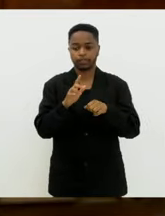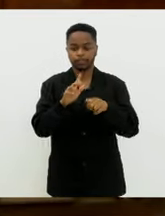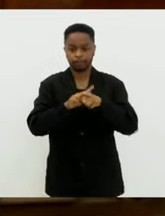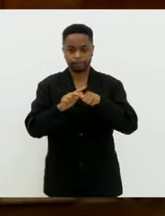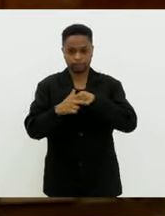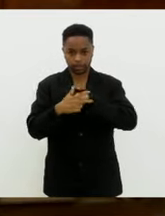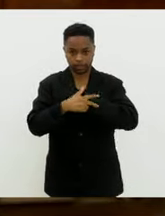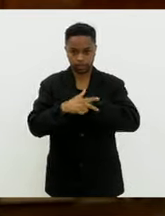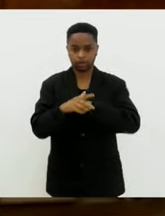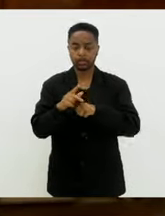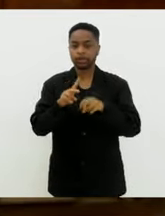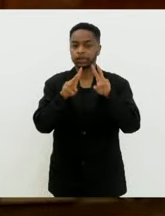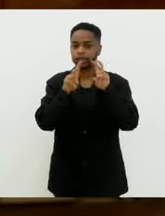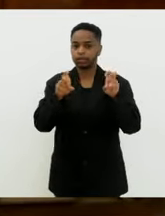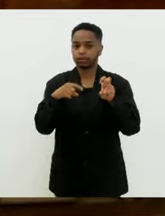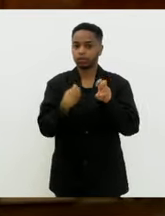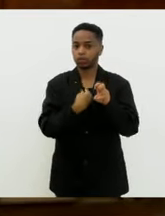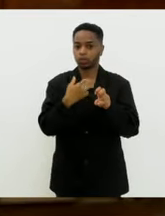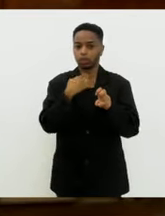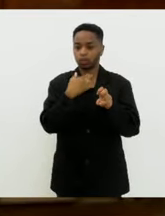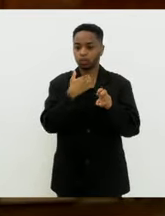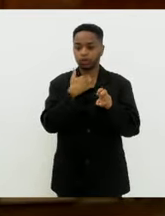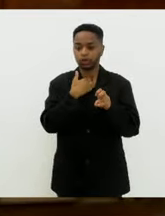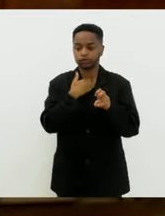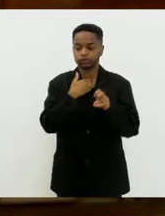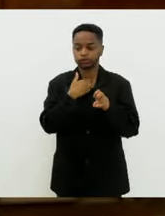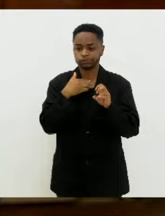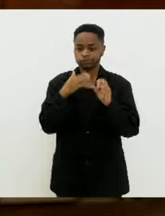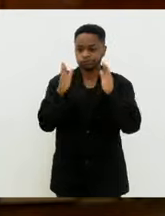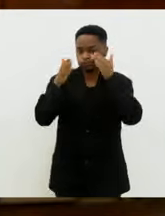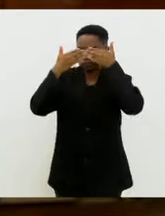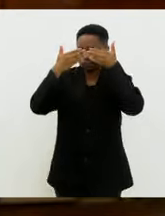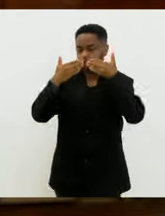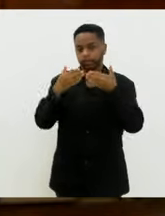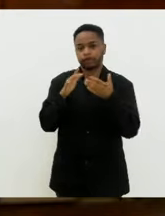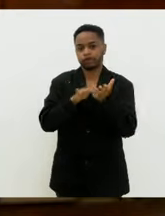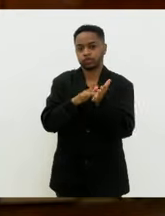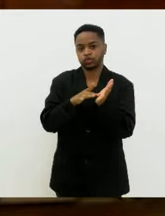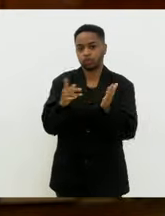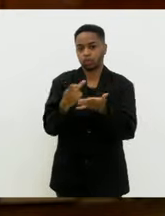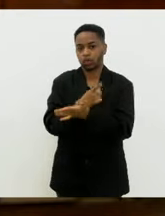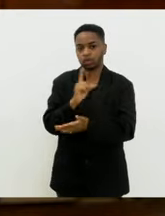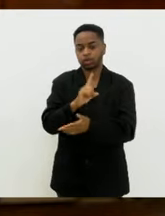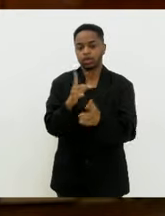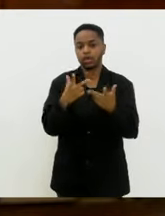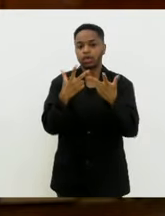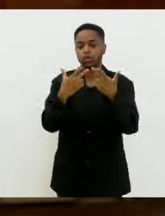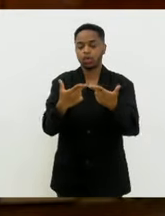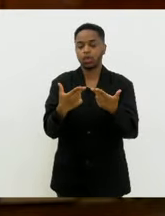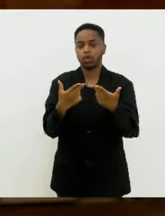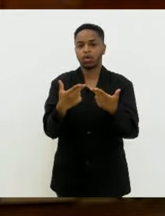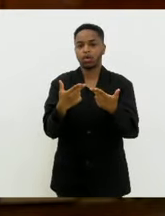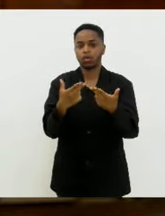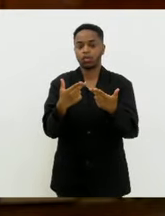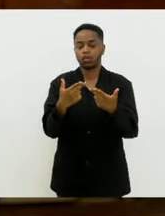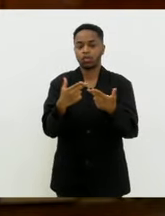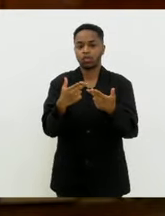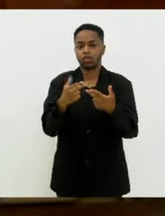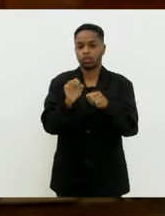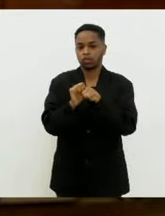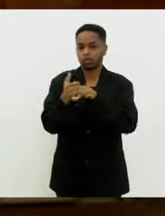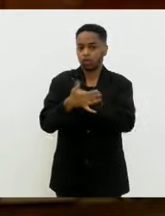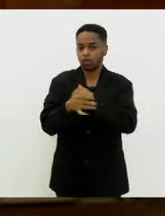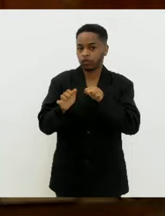que a gente não pode fechar os olhos, deixar acontecer como ocorreu com a Covid-19 em cima